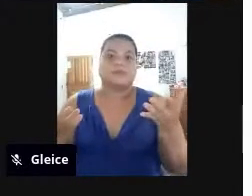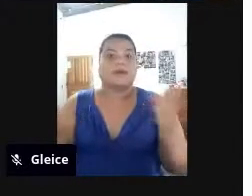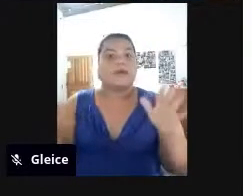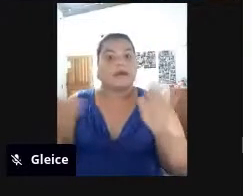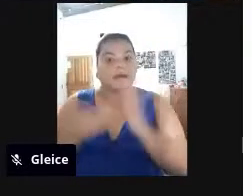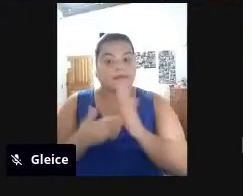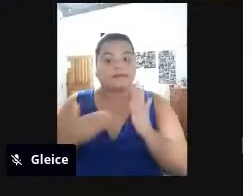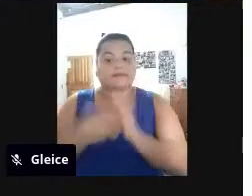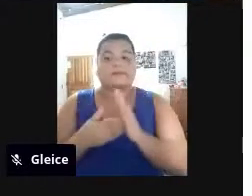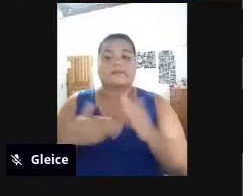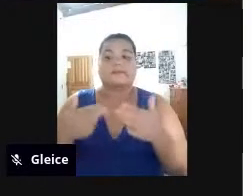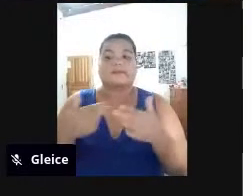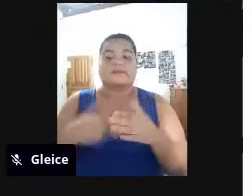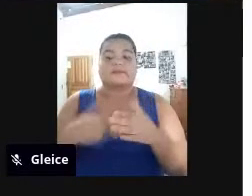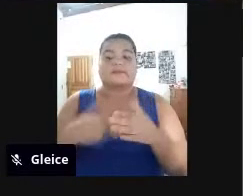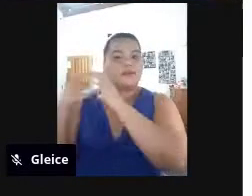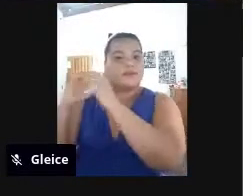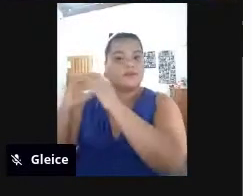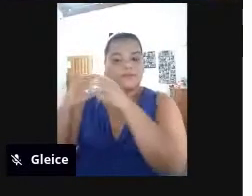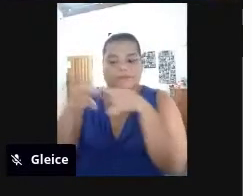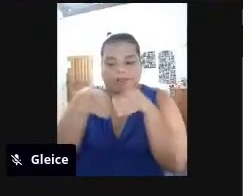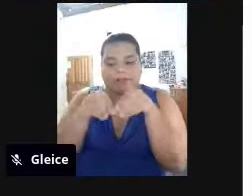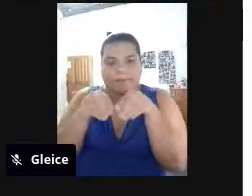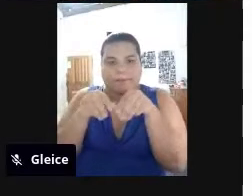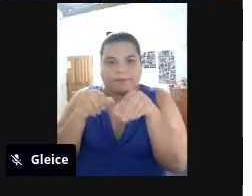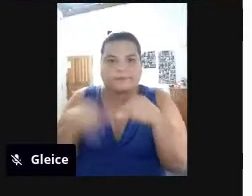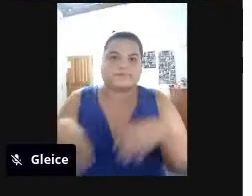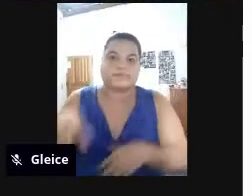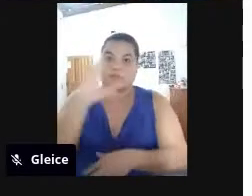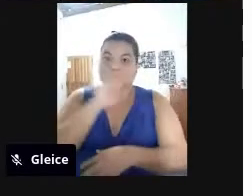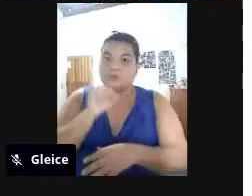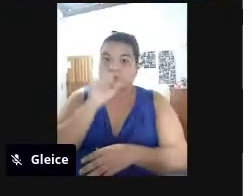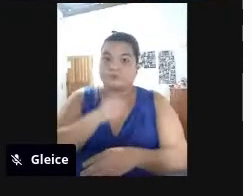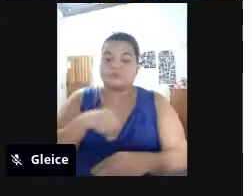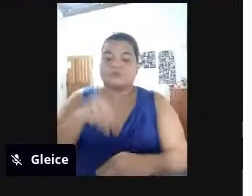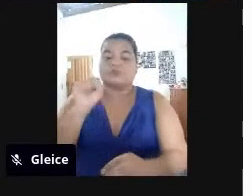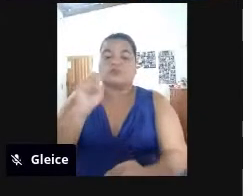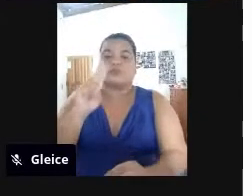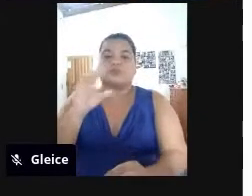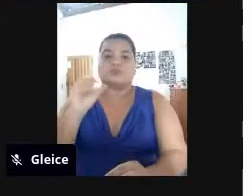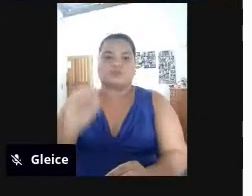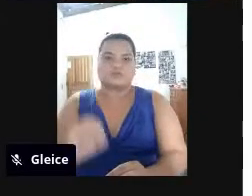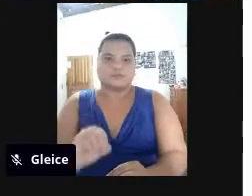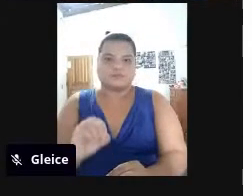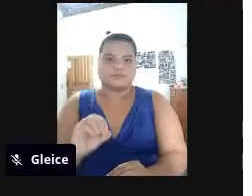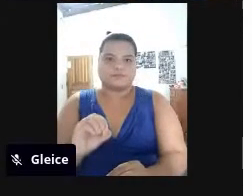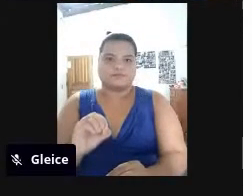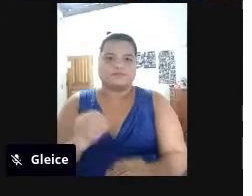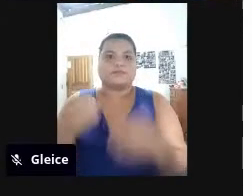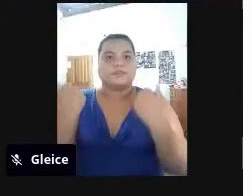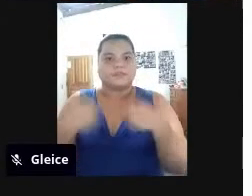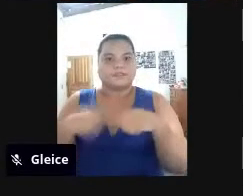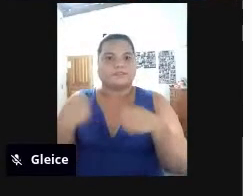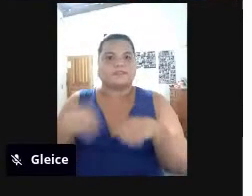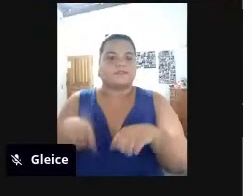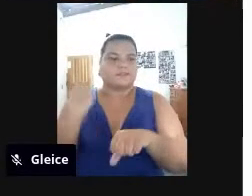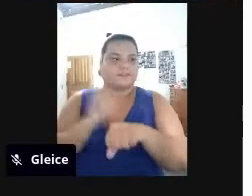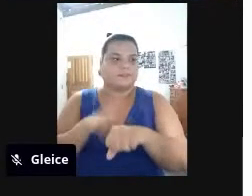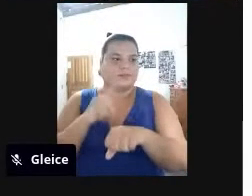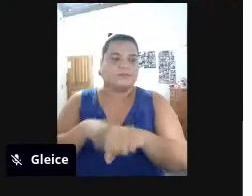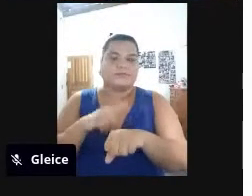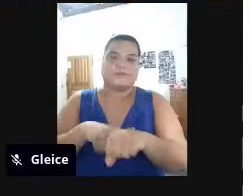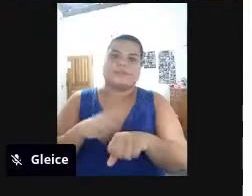de sucos integrais. O que a gente faz durante o treino? A gente tem que repor, não só líquidos, mas